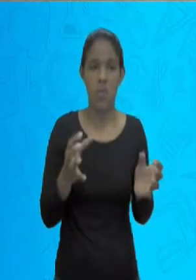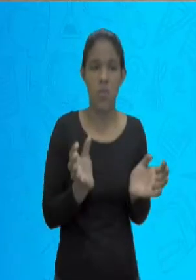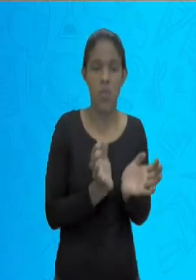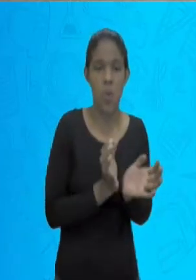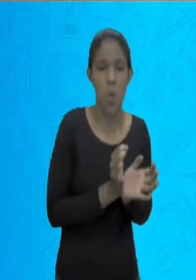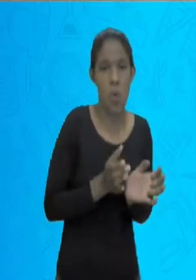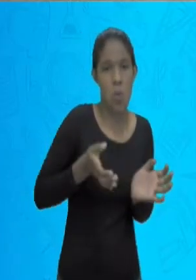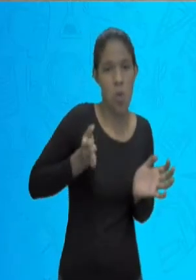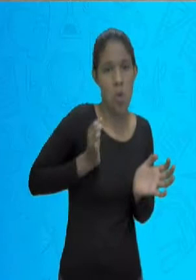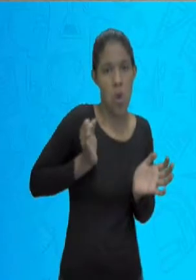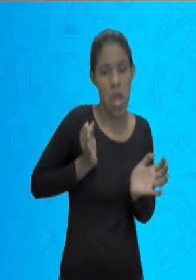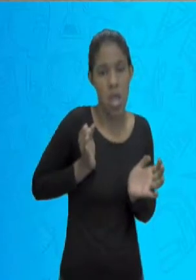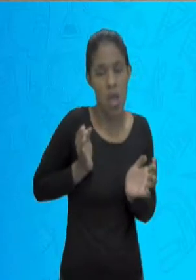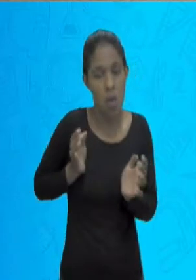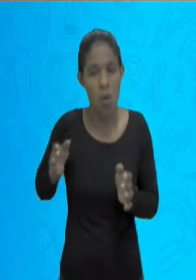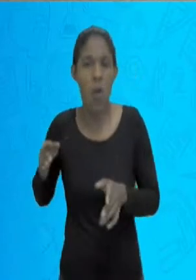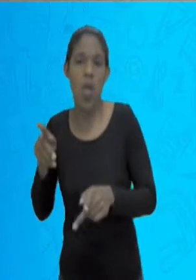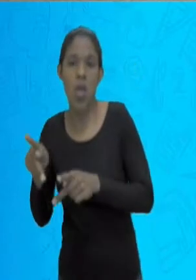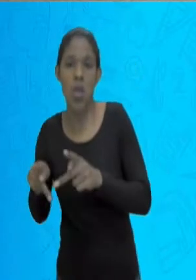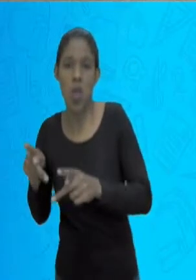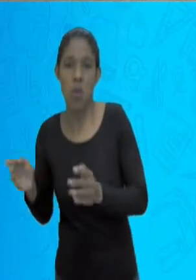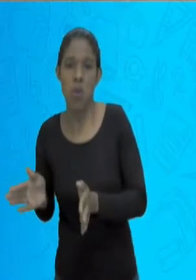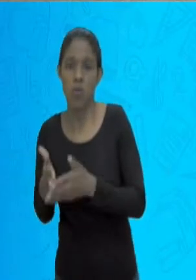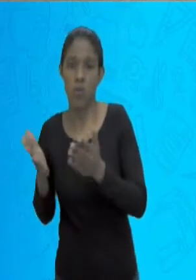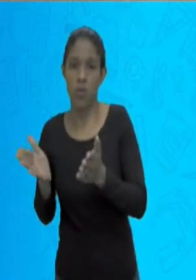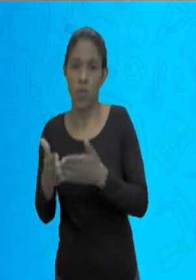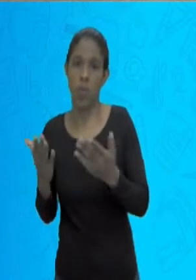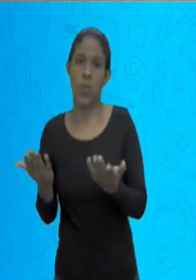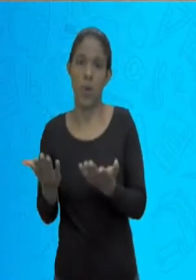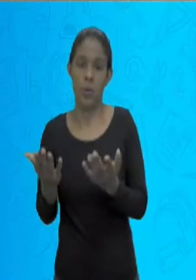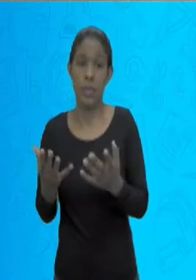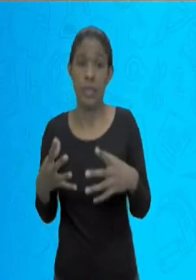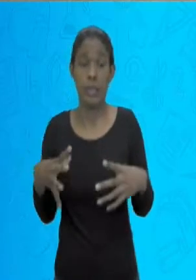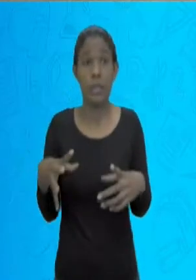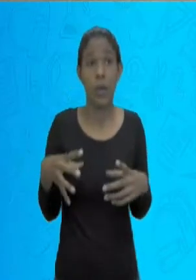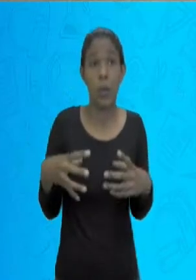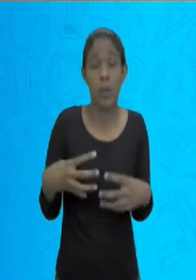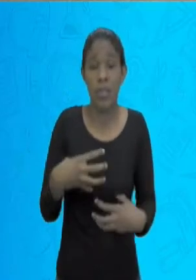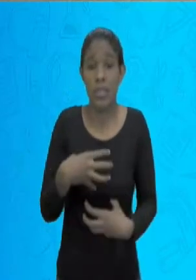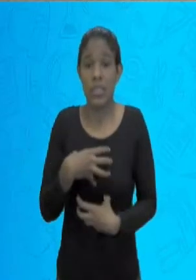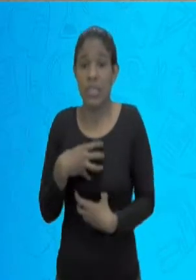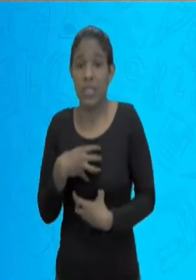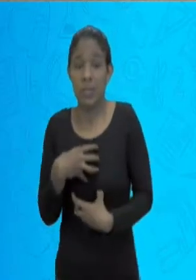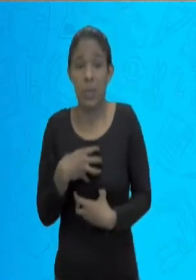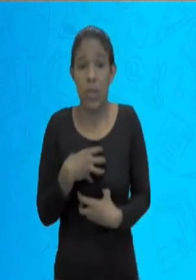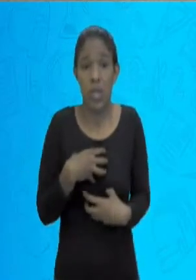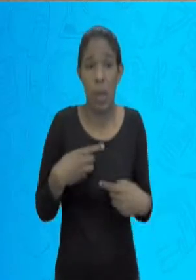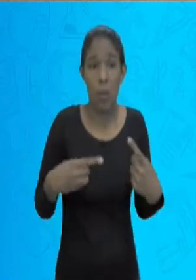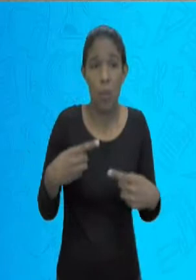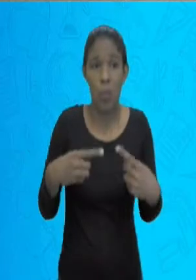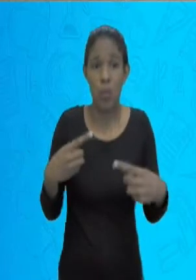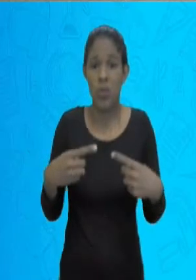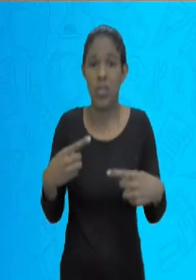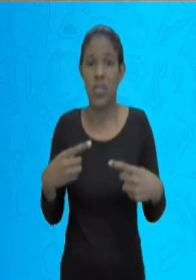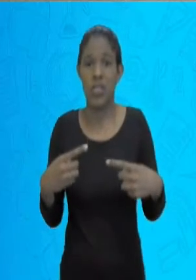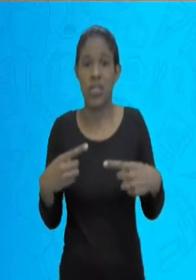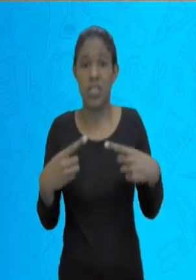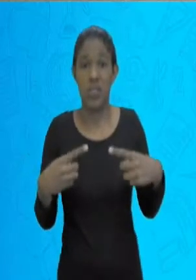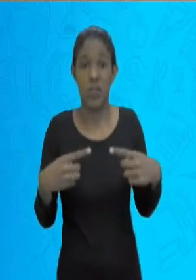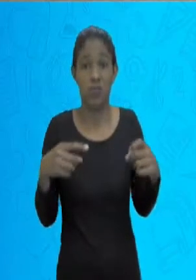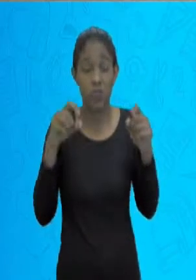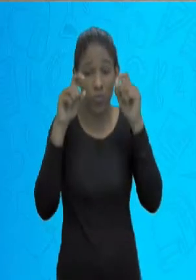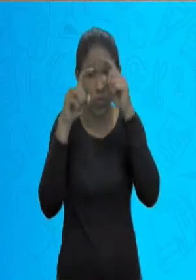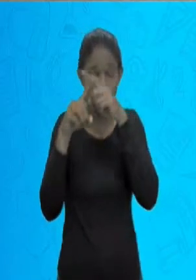uma grande tensão política que ameaçava a imposição de uma nova era na França. Várias